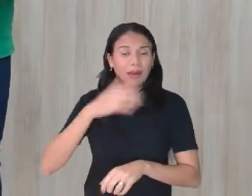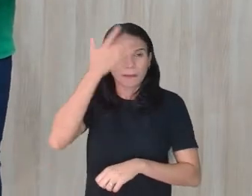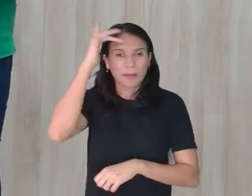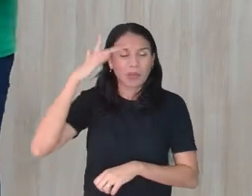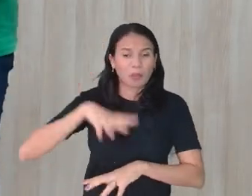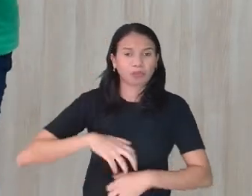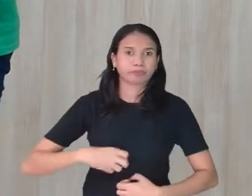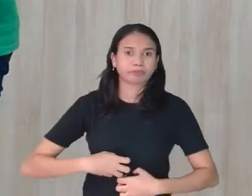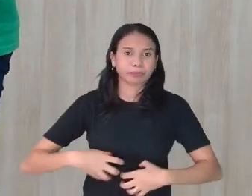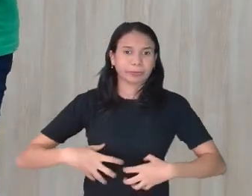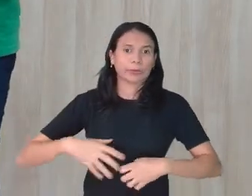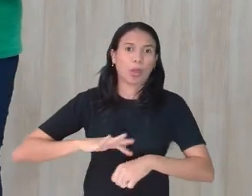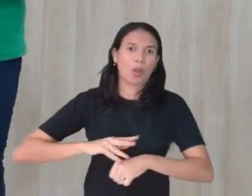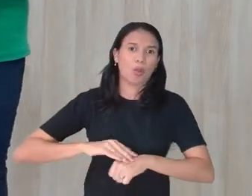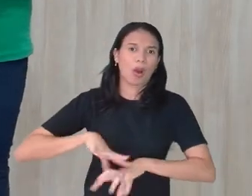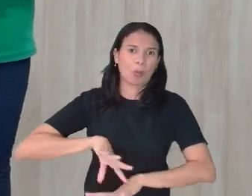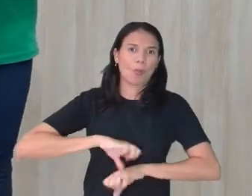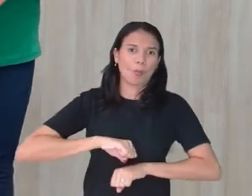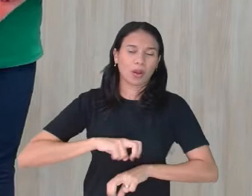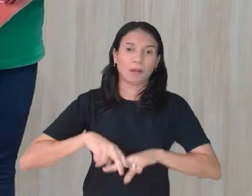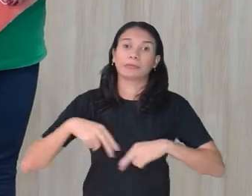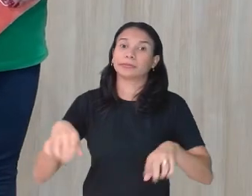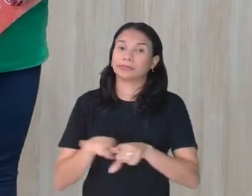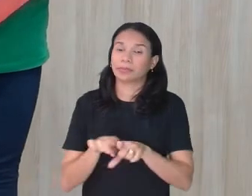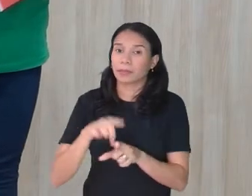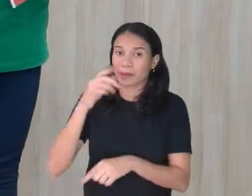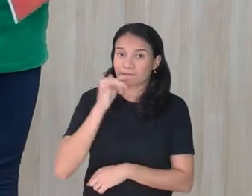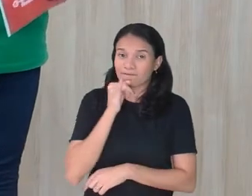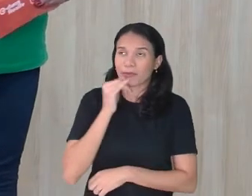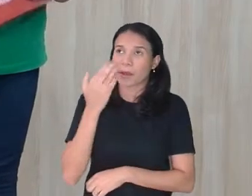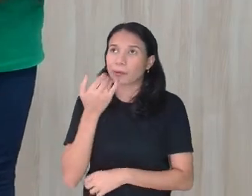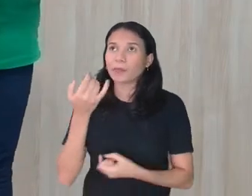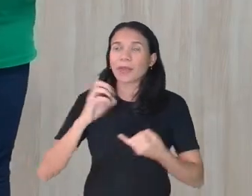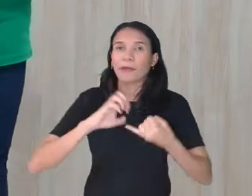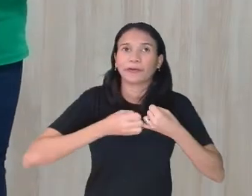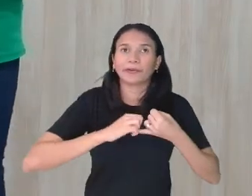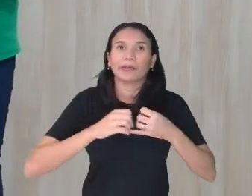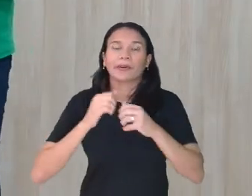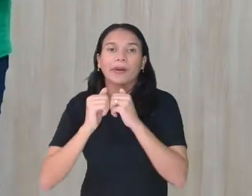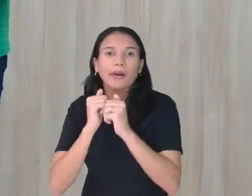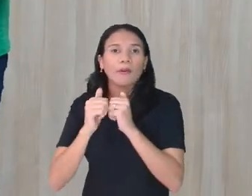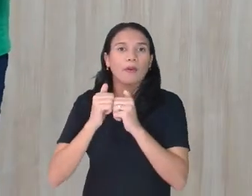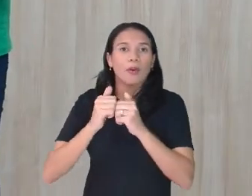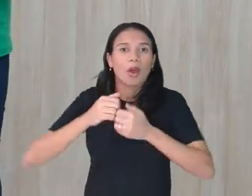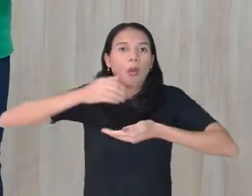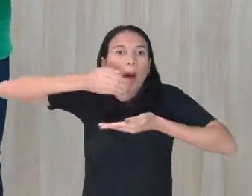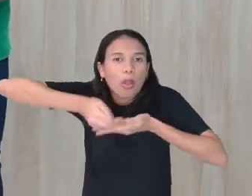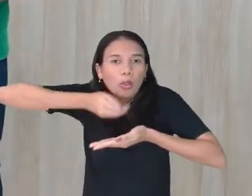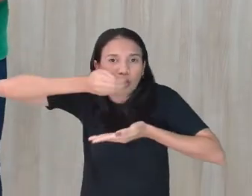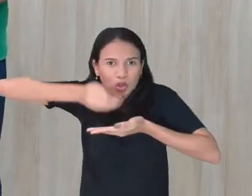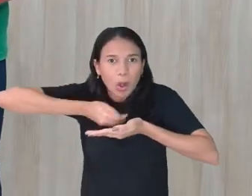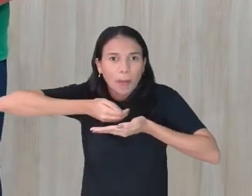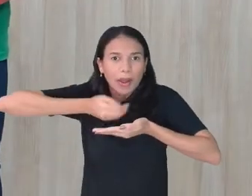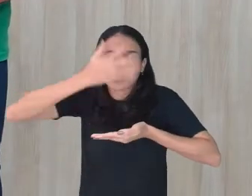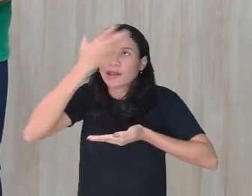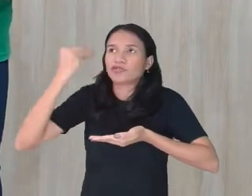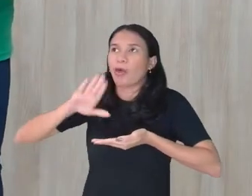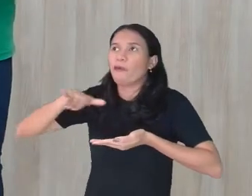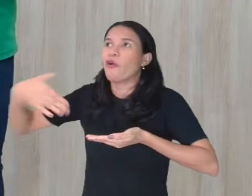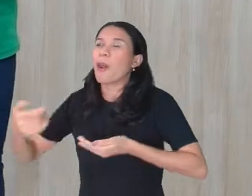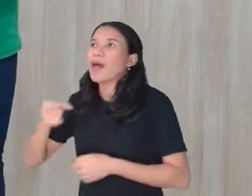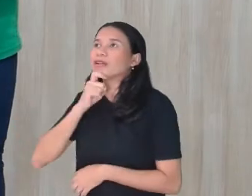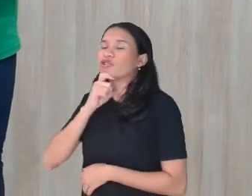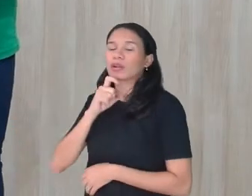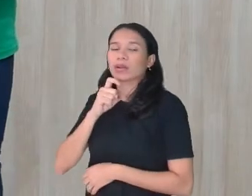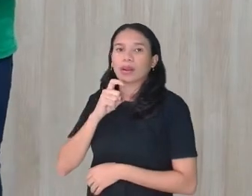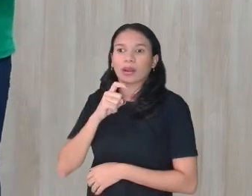infecção. O mesmo vai acontecer, aquele alimento, o feijão, o arroz, uma sopa, que deixou fora da geladeira e aí